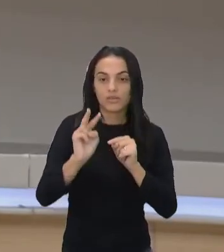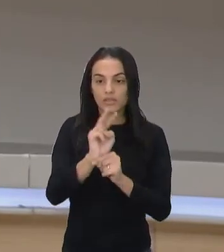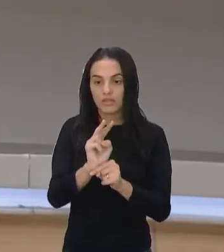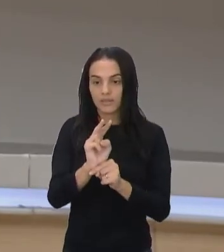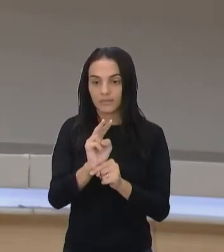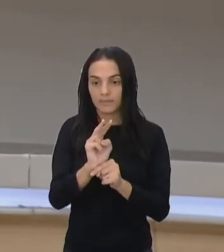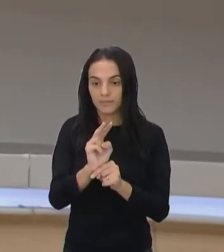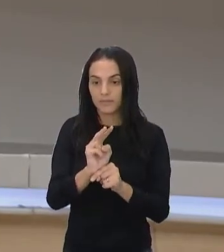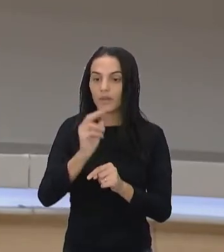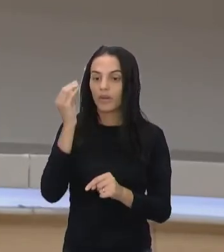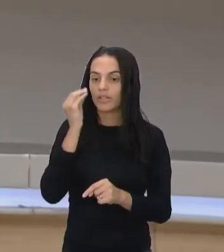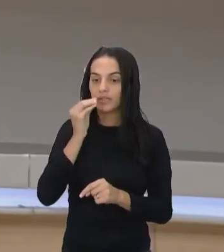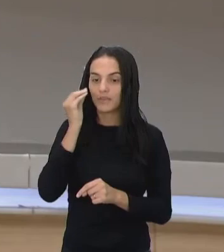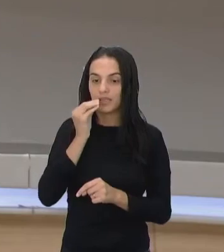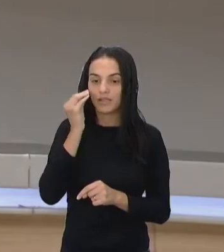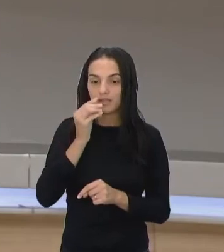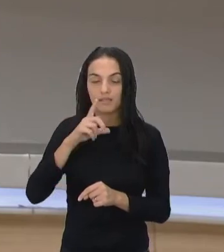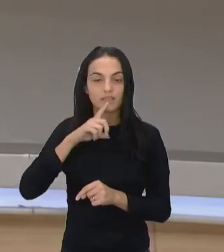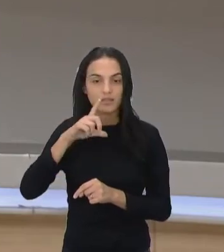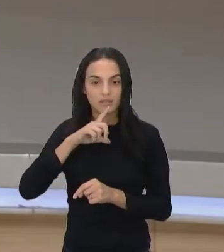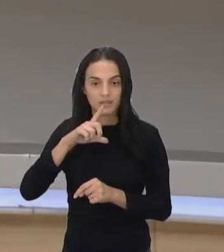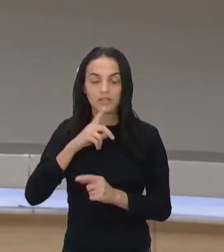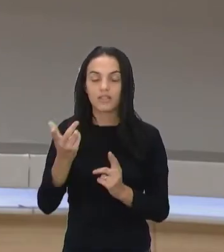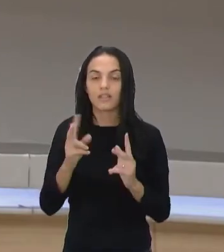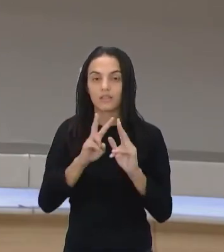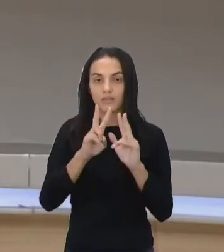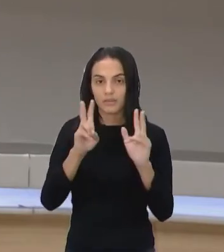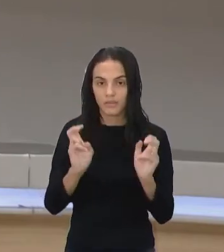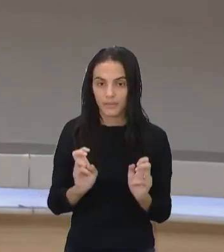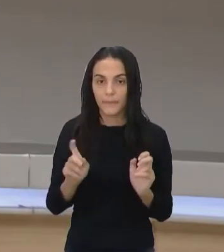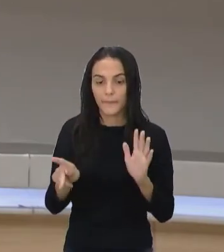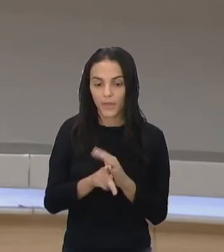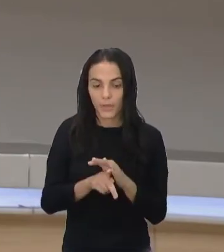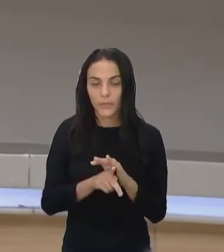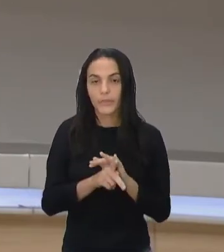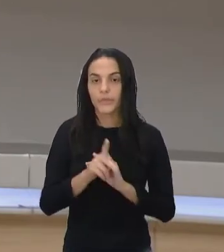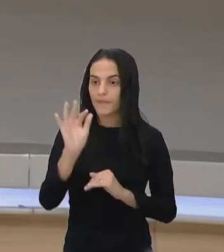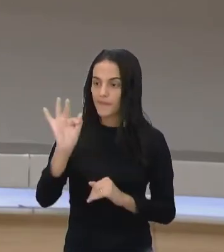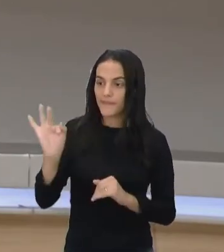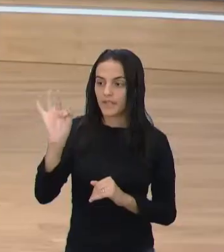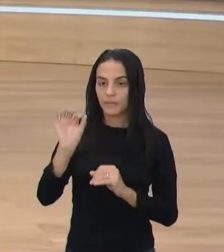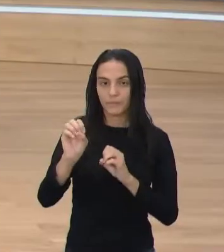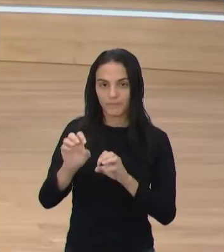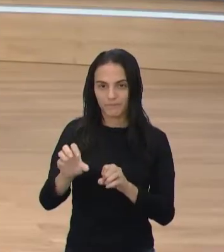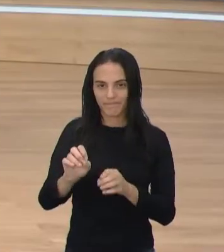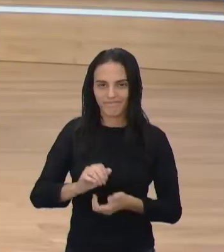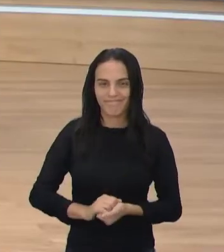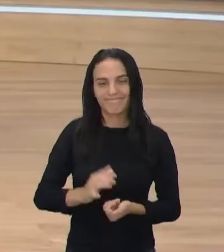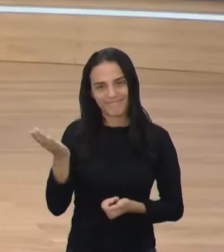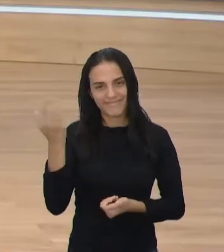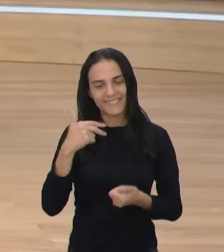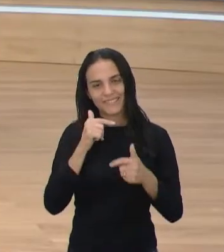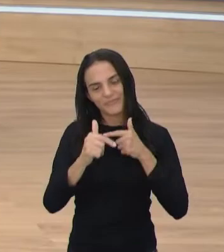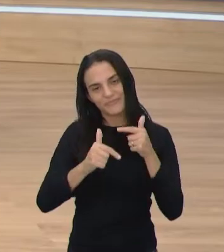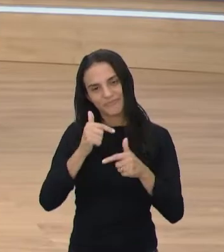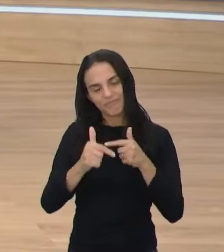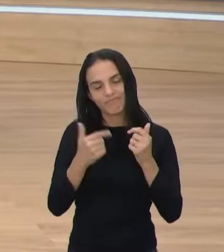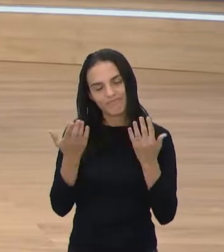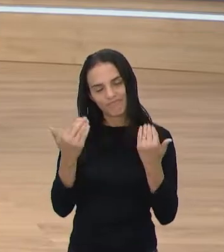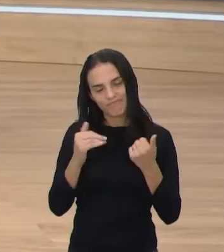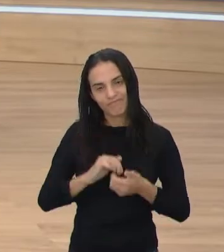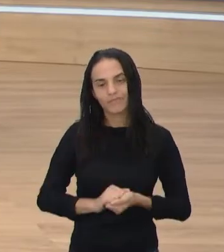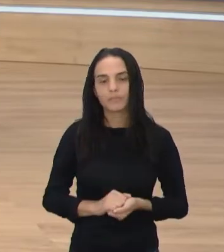sustentabilidade, com a experiência que eu tive lecionando para o ensino superior. Vamos trabalhar então, professor? Vamos lá, vamos para o nosso bate-bola de hoje